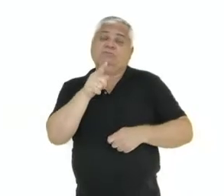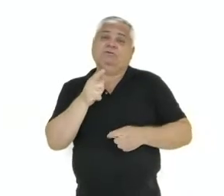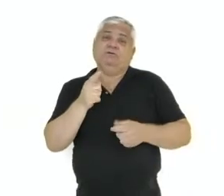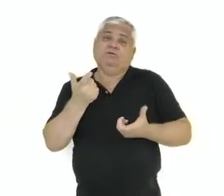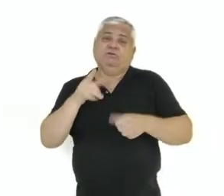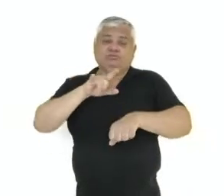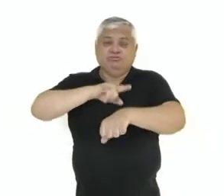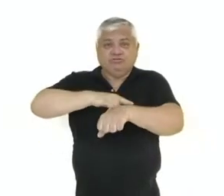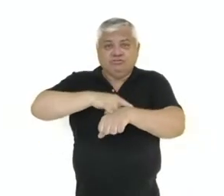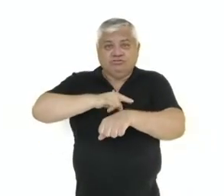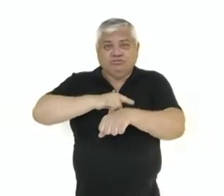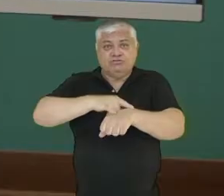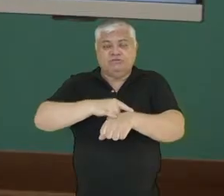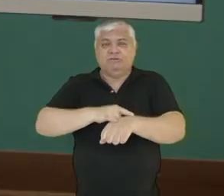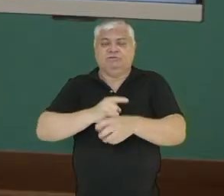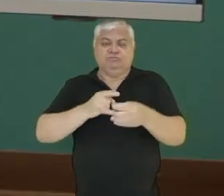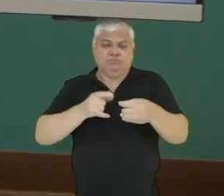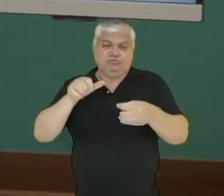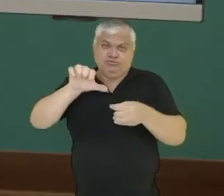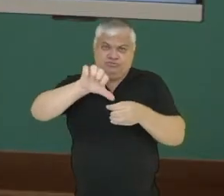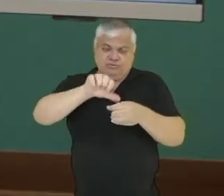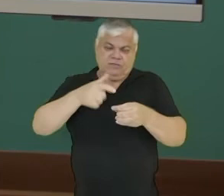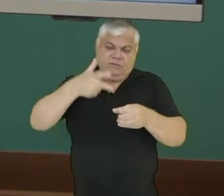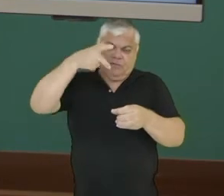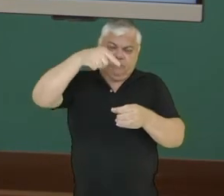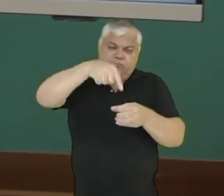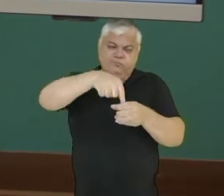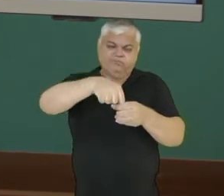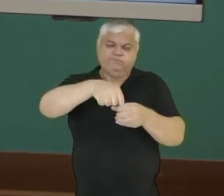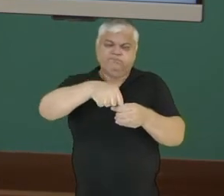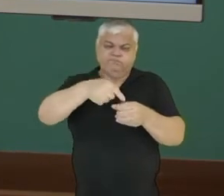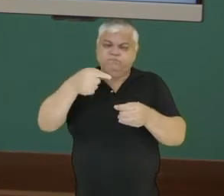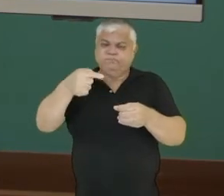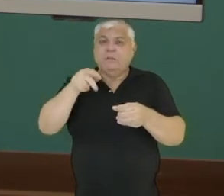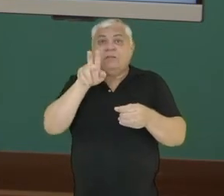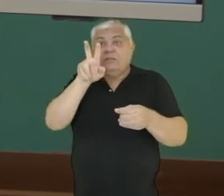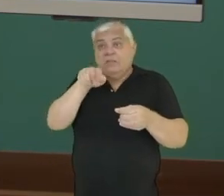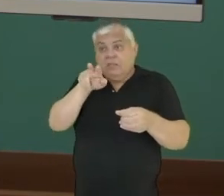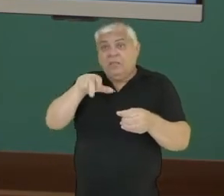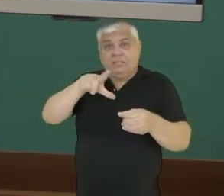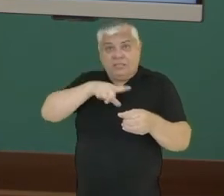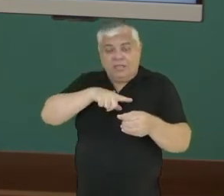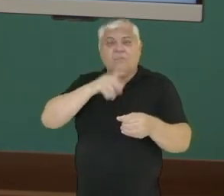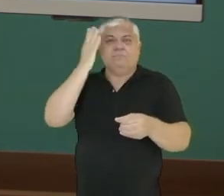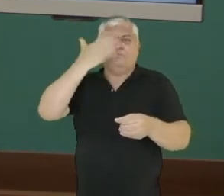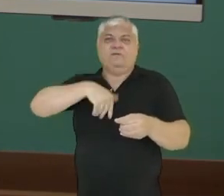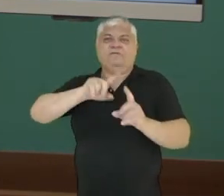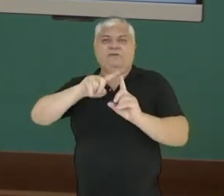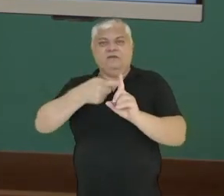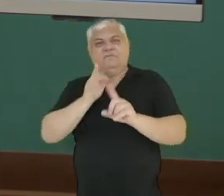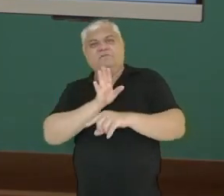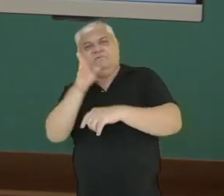de urina ou uma amostra de sangue, sempre em laboratório por orientação sempre de um médico.